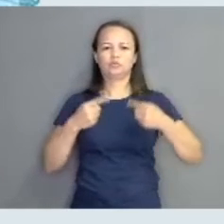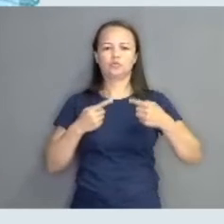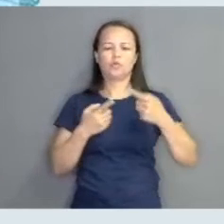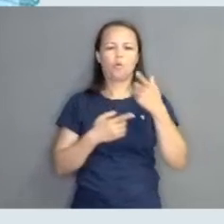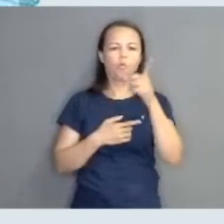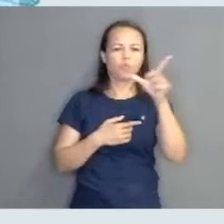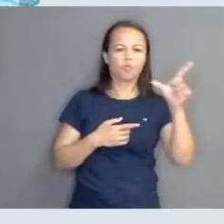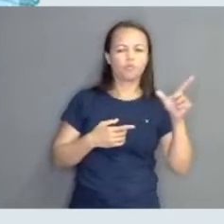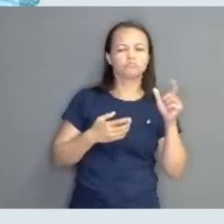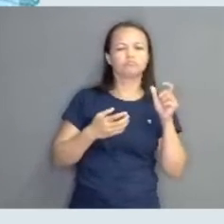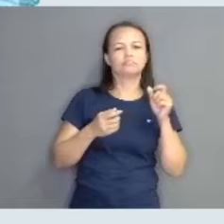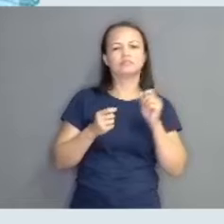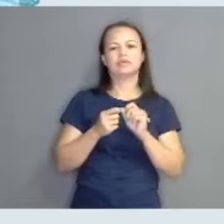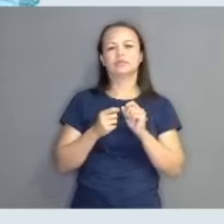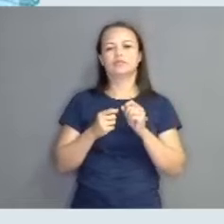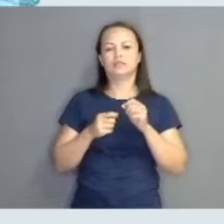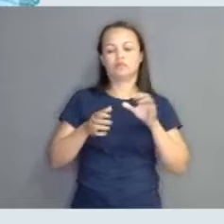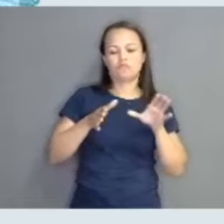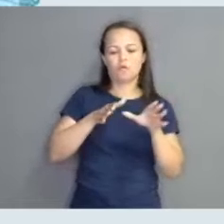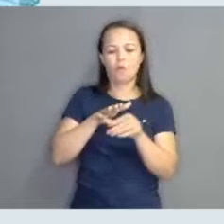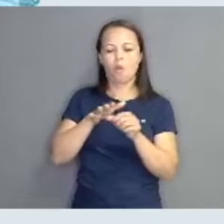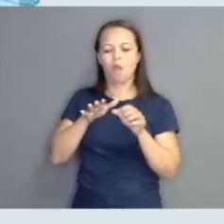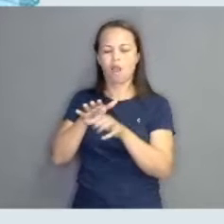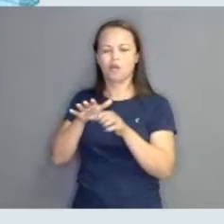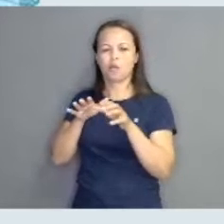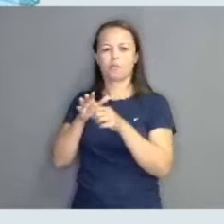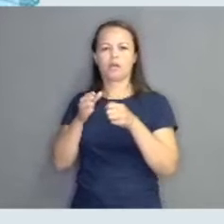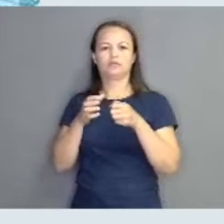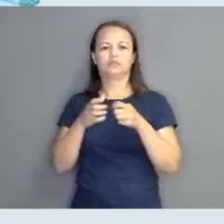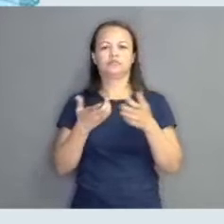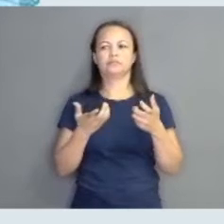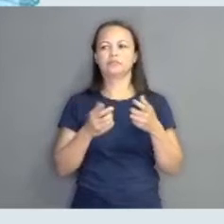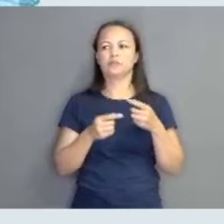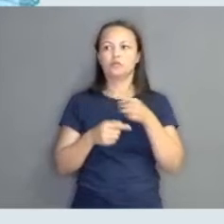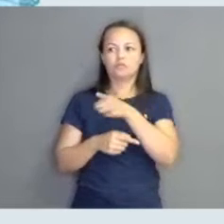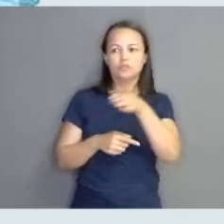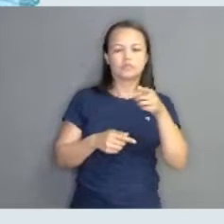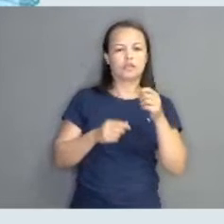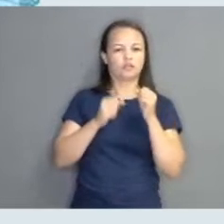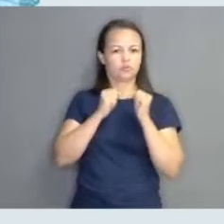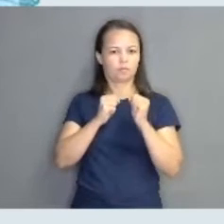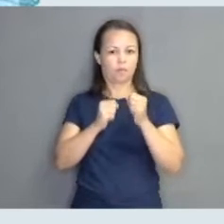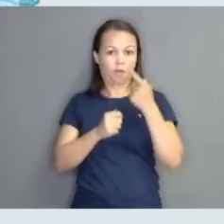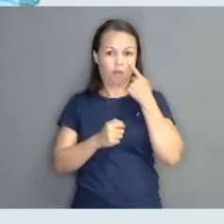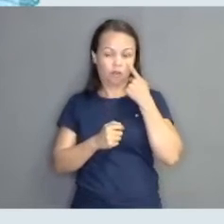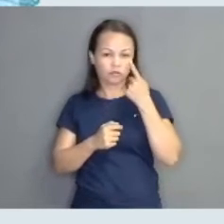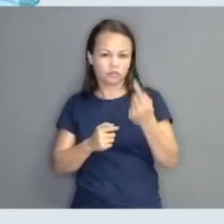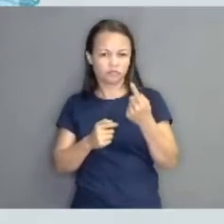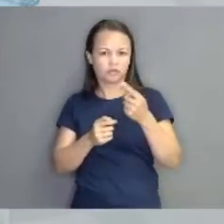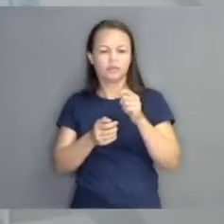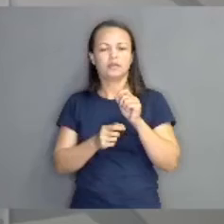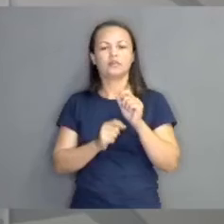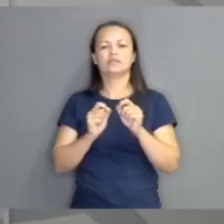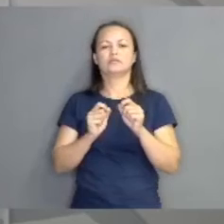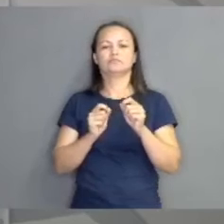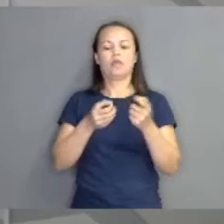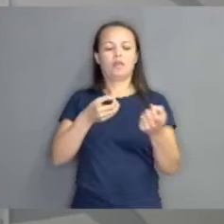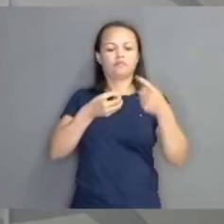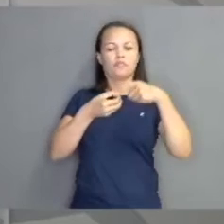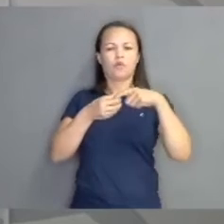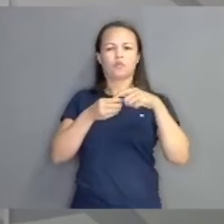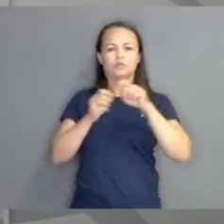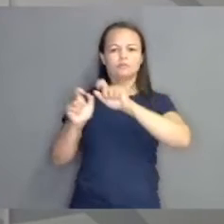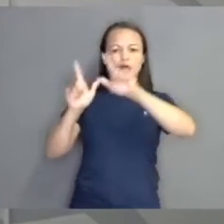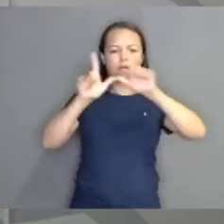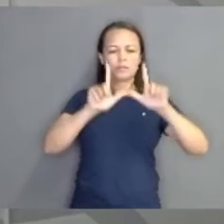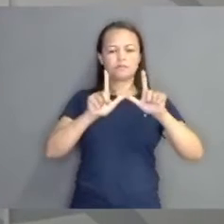preciosos foram roubados. Então, como vocês podem ver, volta aqui para a minha imagem agora, passar para